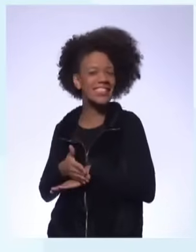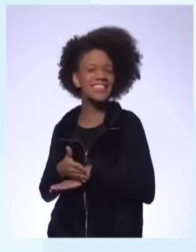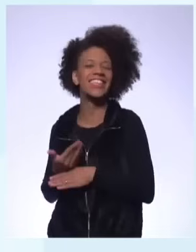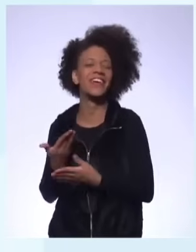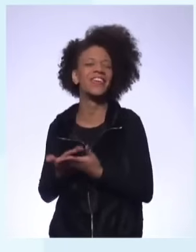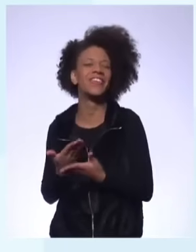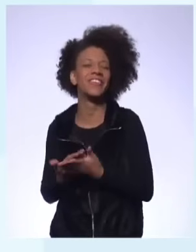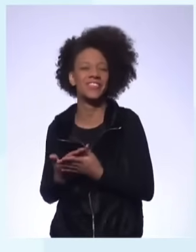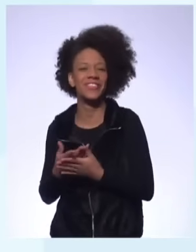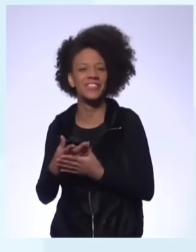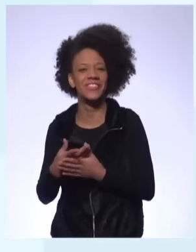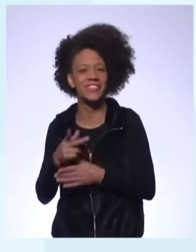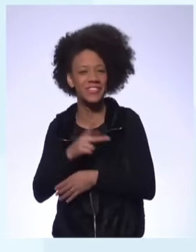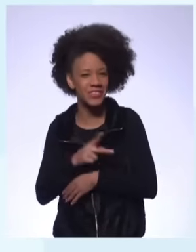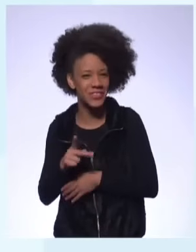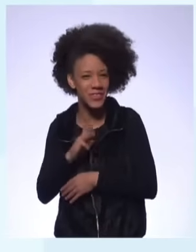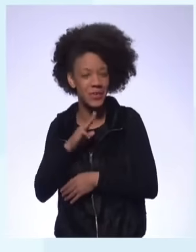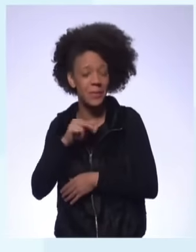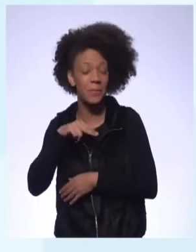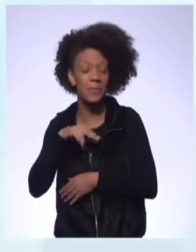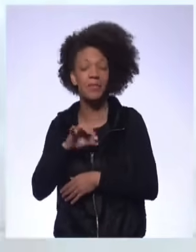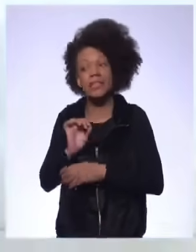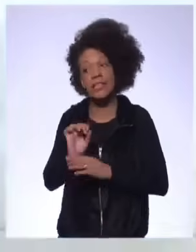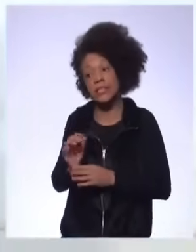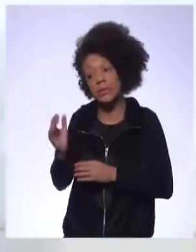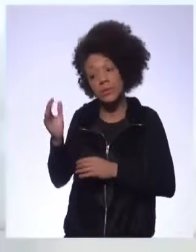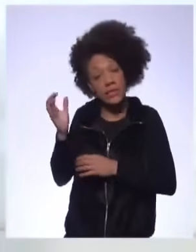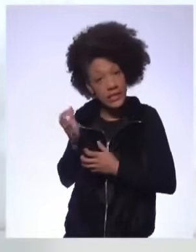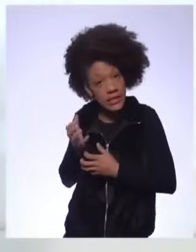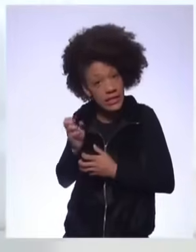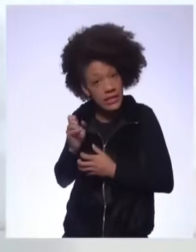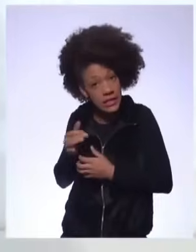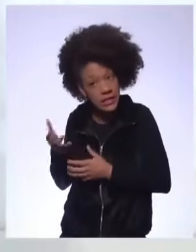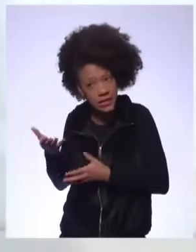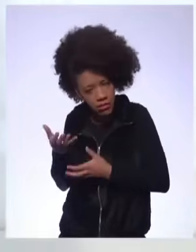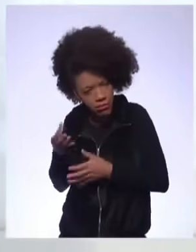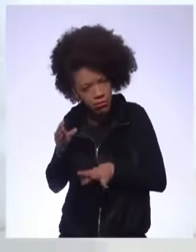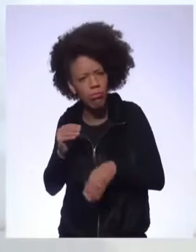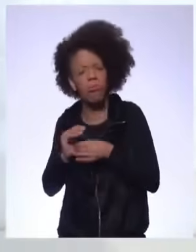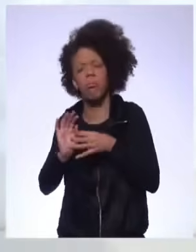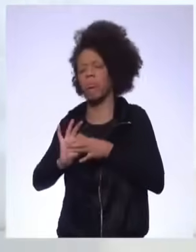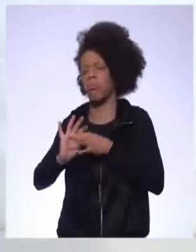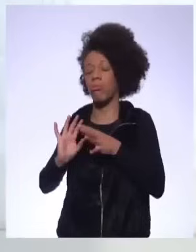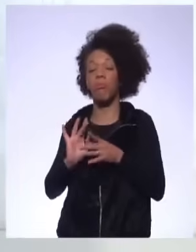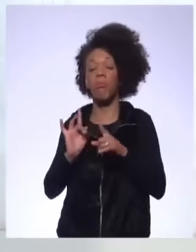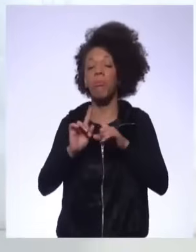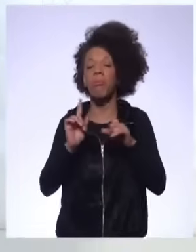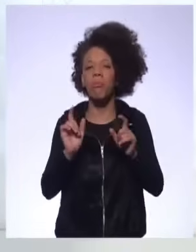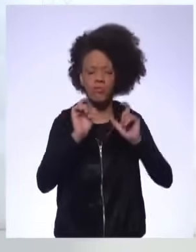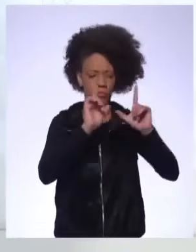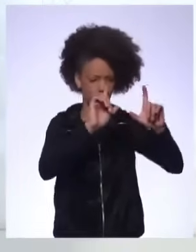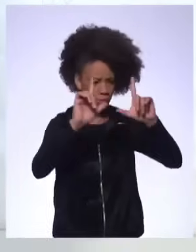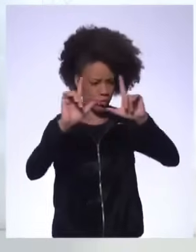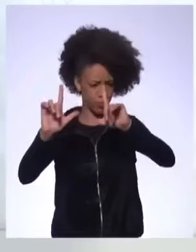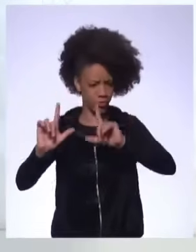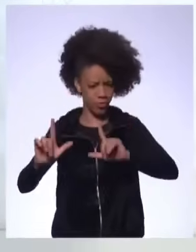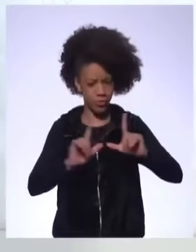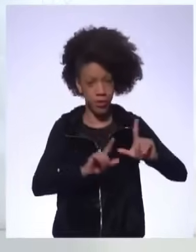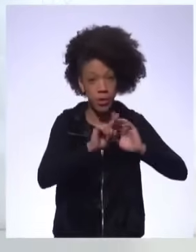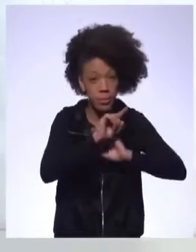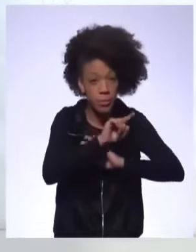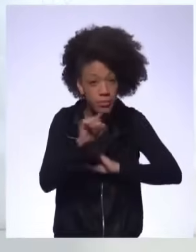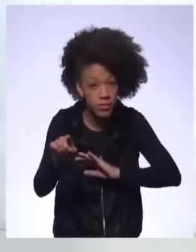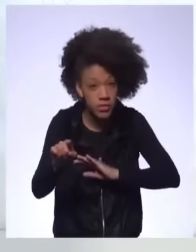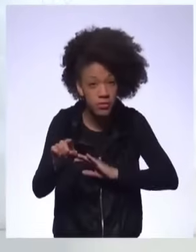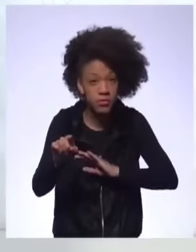aula do professor Magno. Por isso que assim que ele quiser complementar, ele fala, né? Mas ele colocou um monte de figurinha para vocês